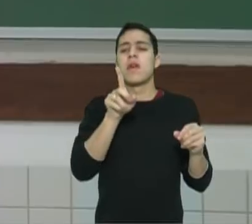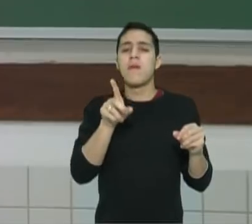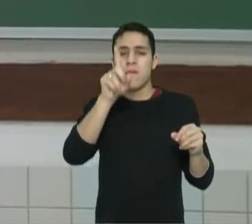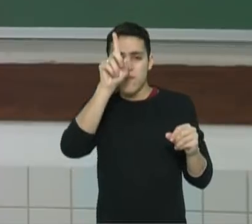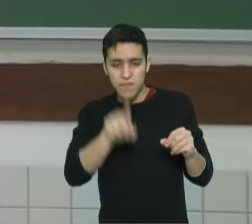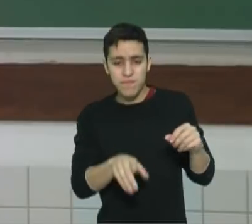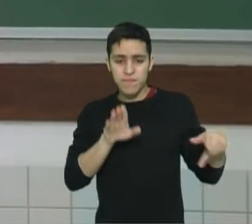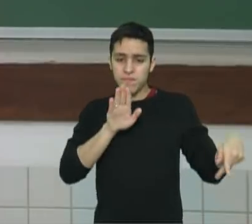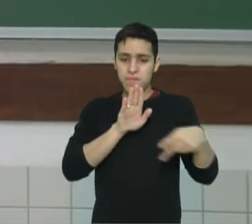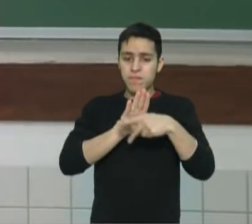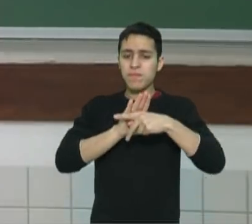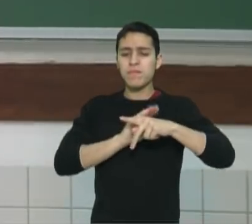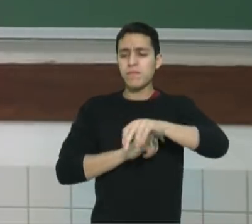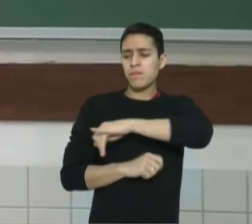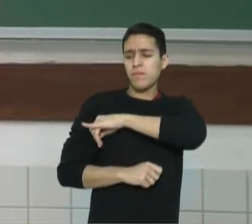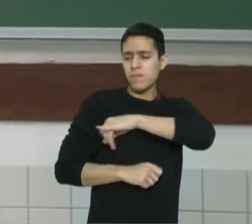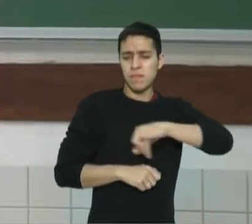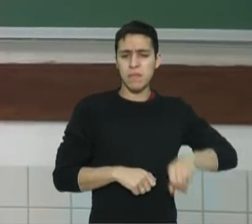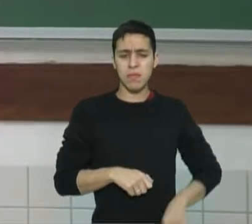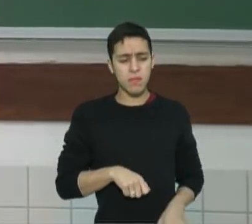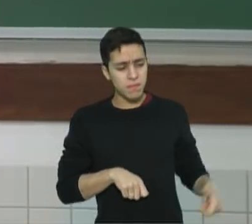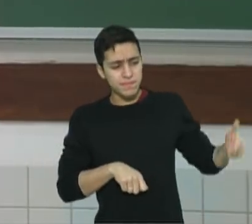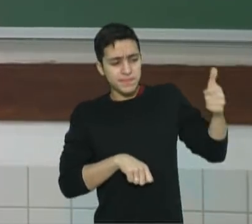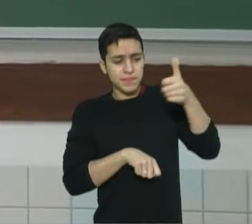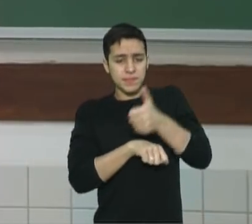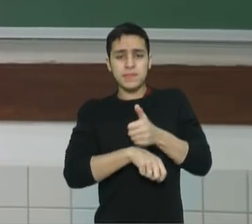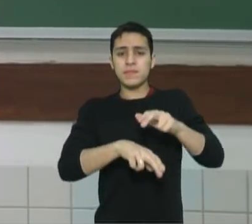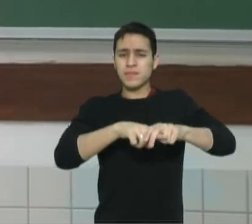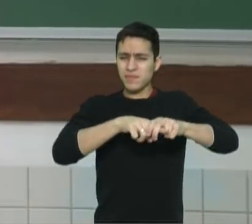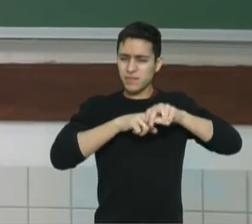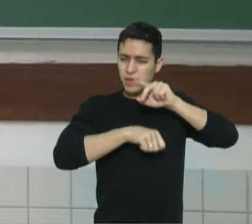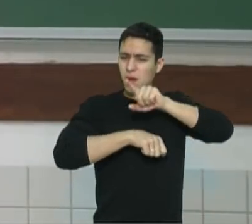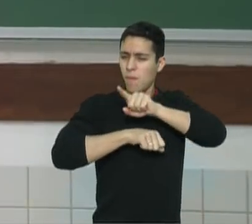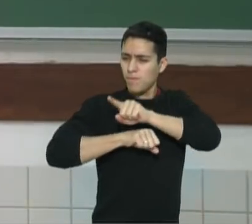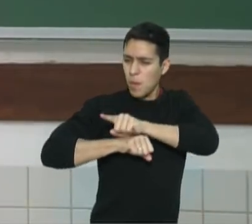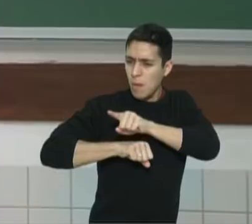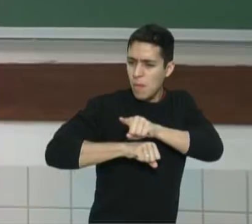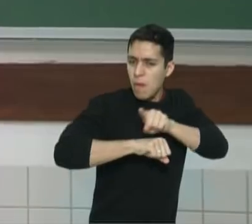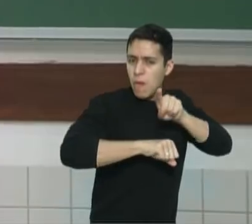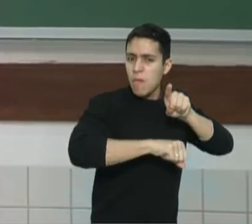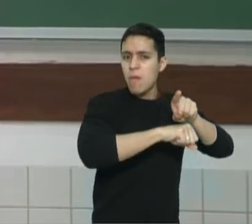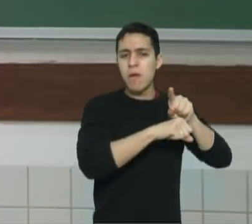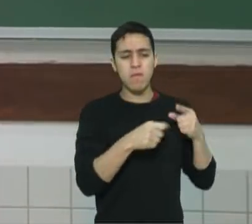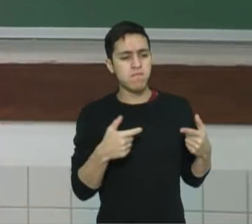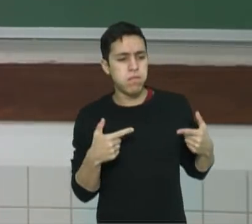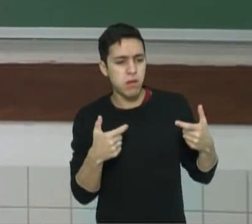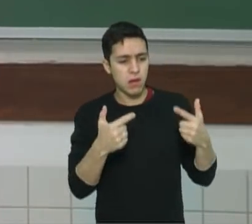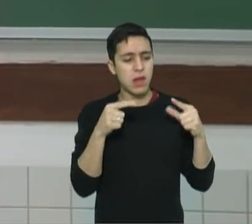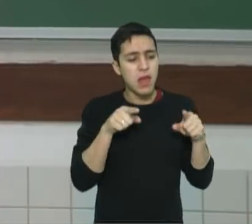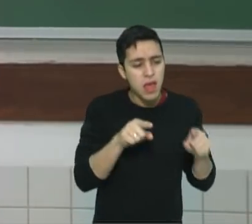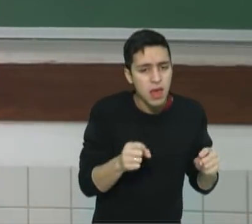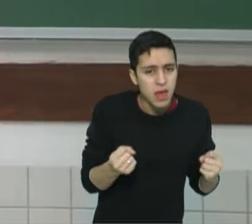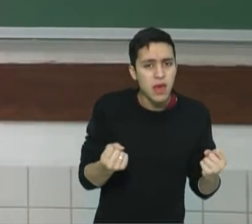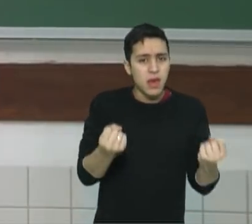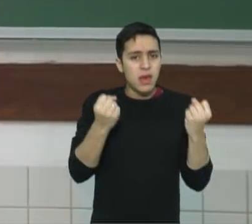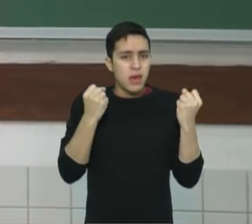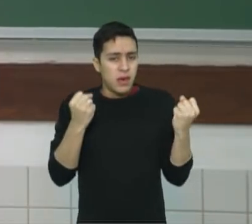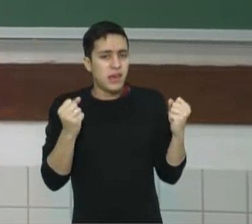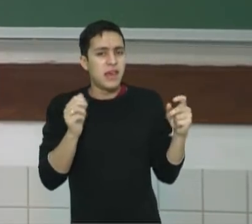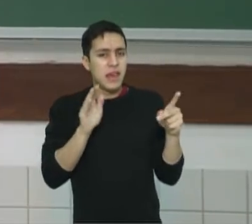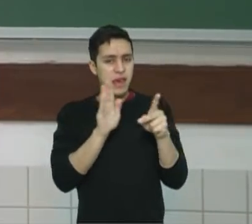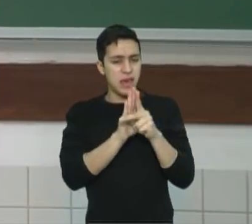chamado bélico. E esse imperialismo bélico, que vai se mostrando forte, é um imperialismo bélico